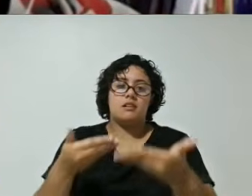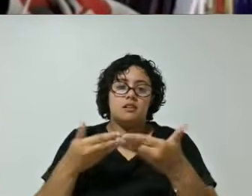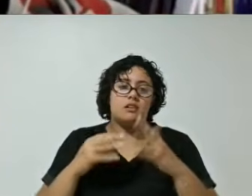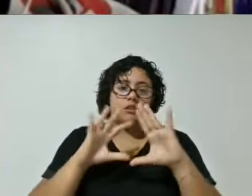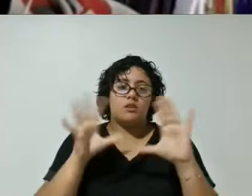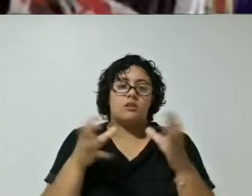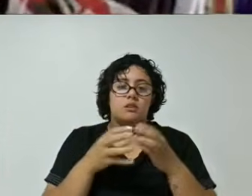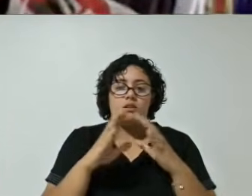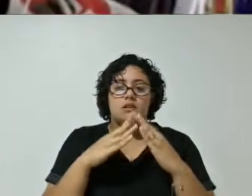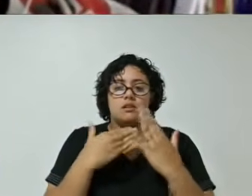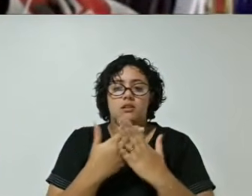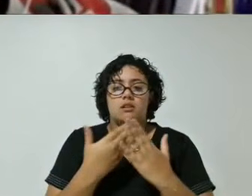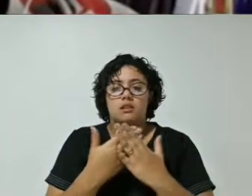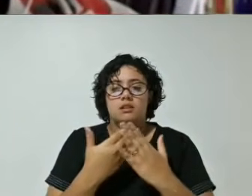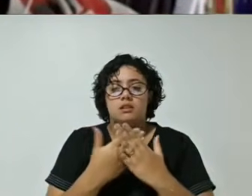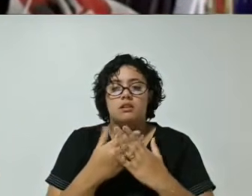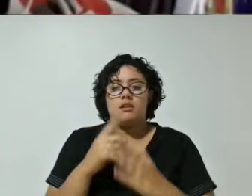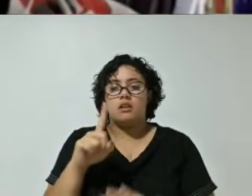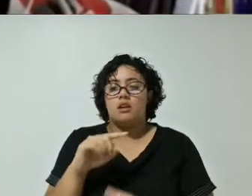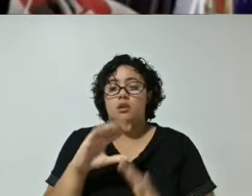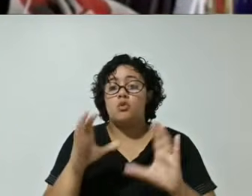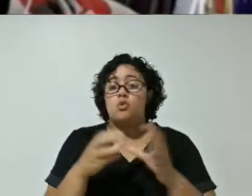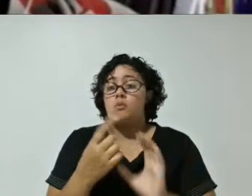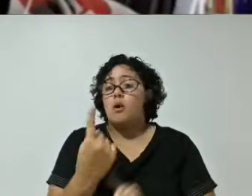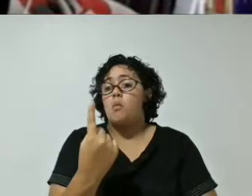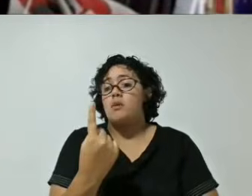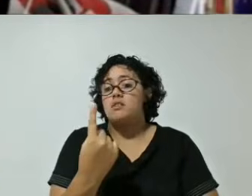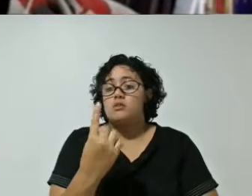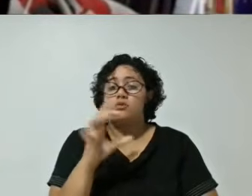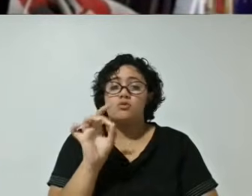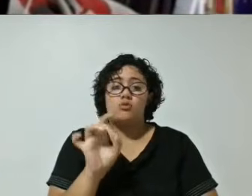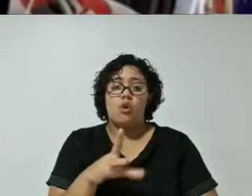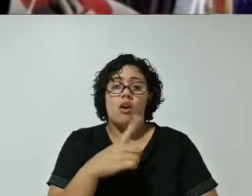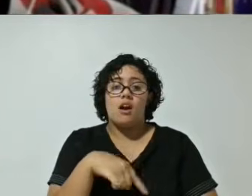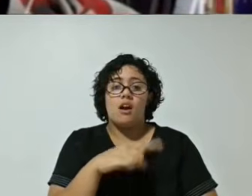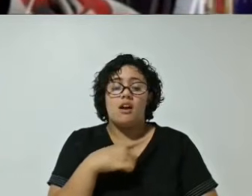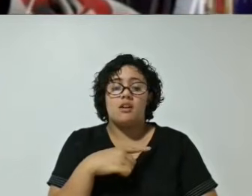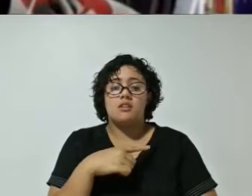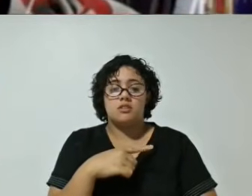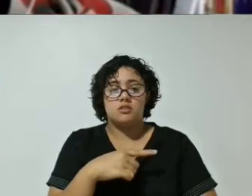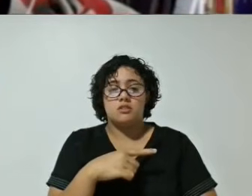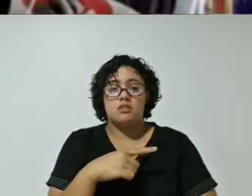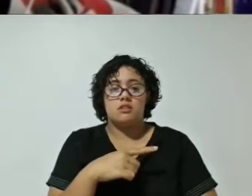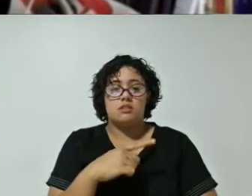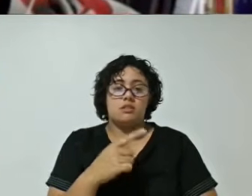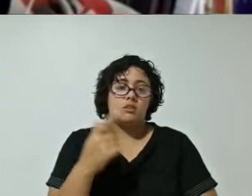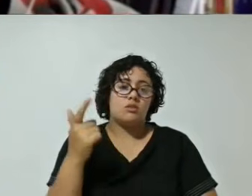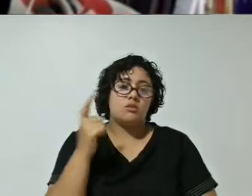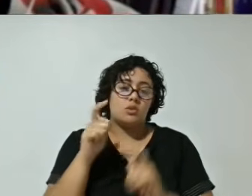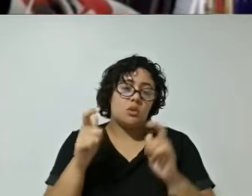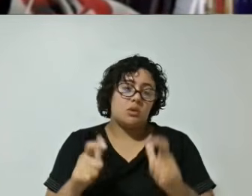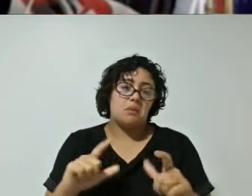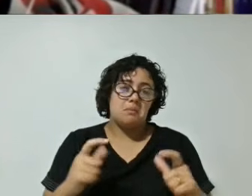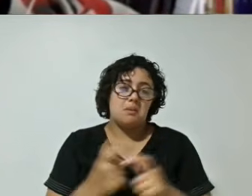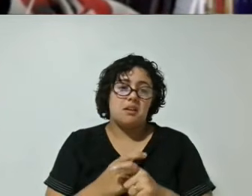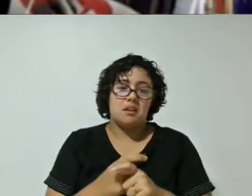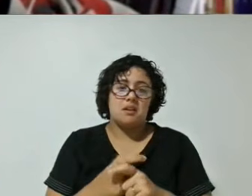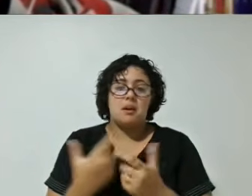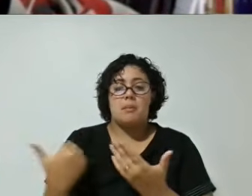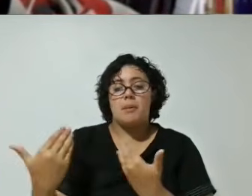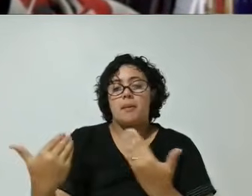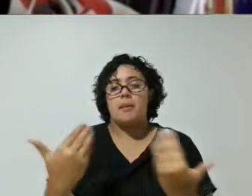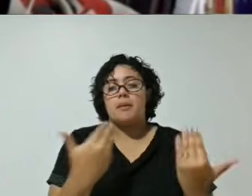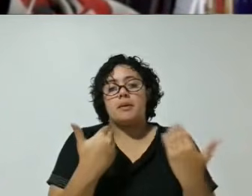né? Era uma Aham. turma só. Mas aí a gente se apertava naquele pequeno espaço, né? E para bater papo Aham. com